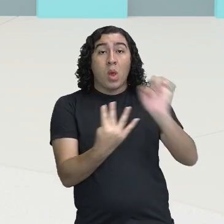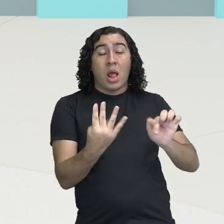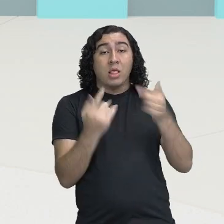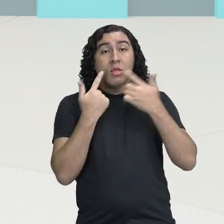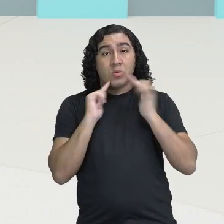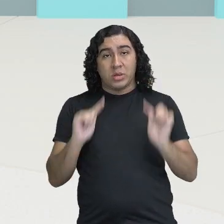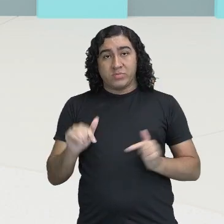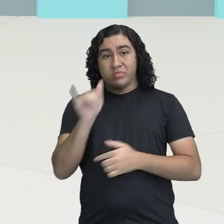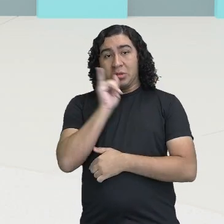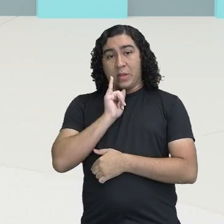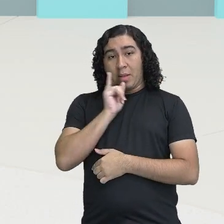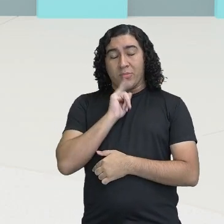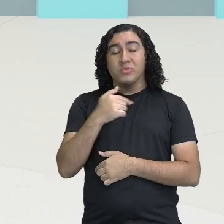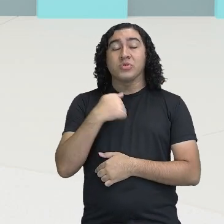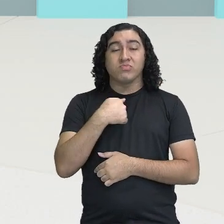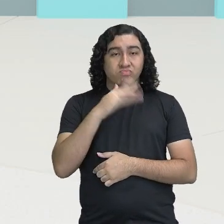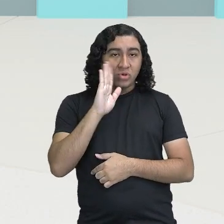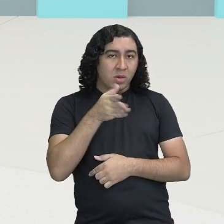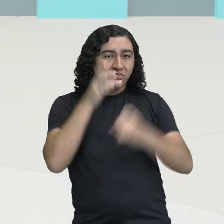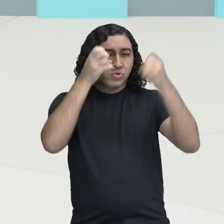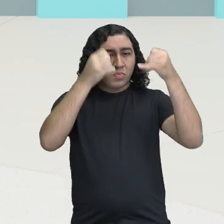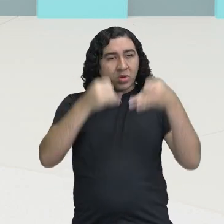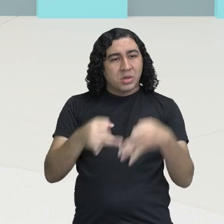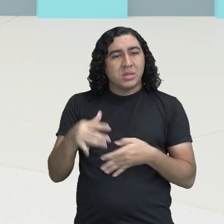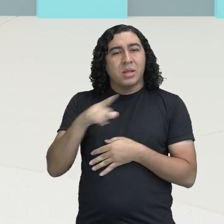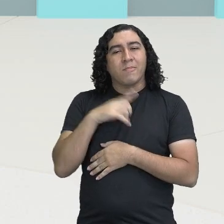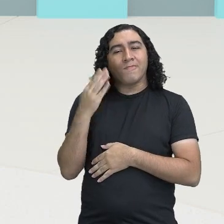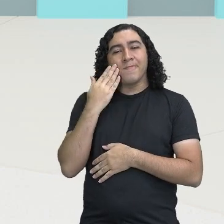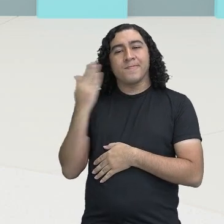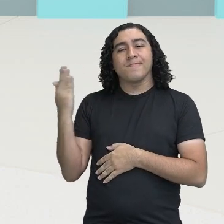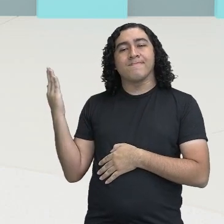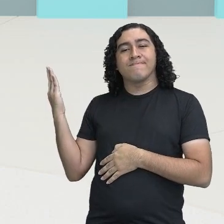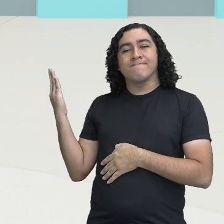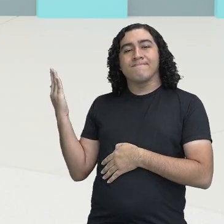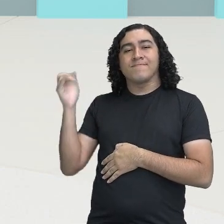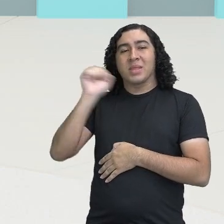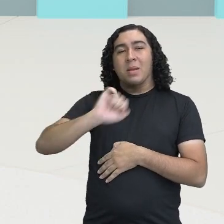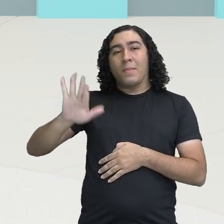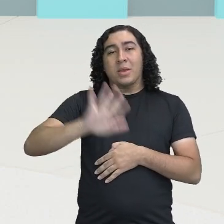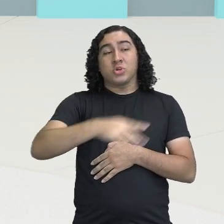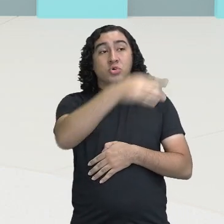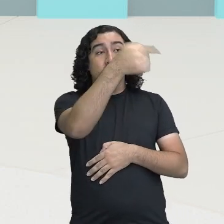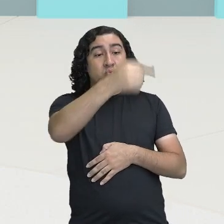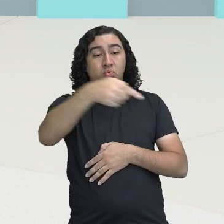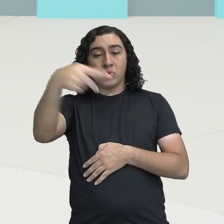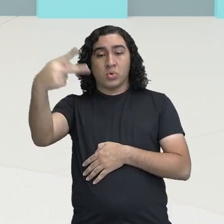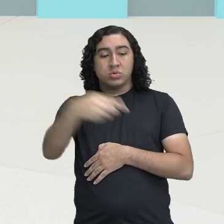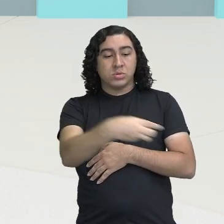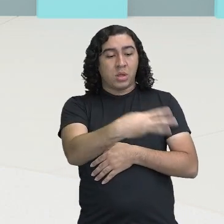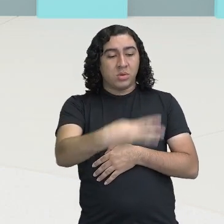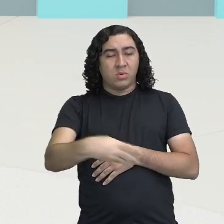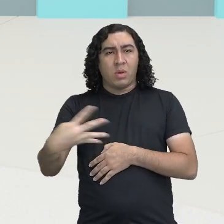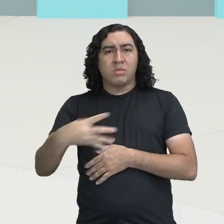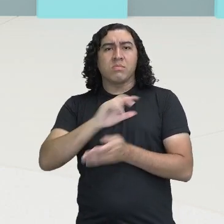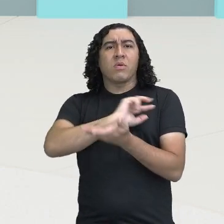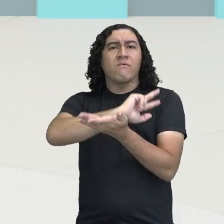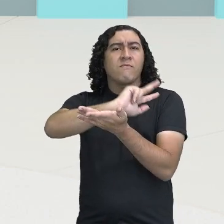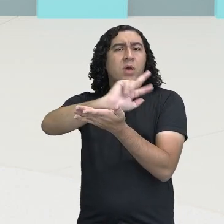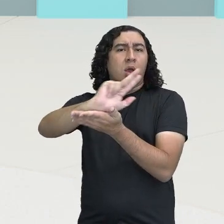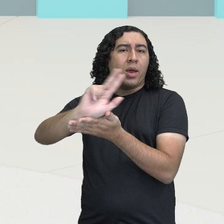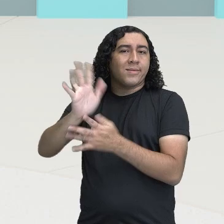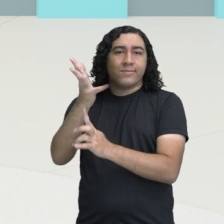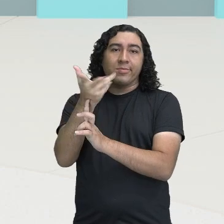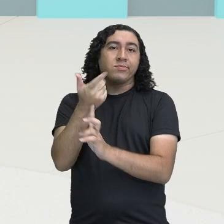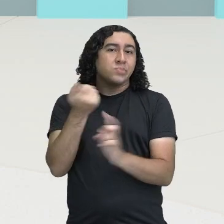exemplo, né? Como eu disse a vocês, trazendo aqui a referência. Existem muitas outras artes,